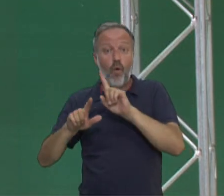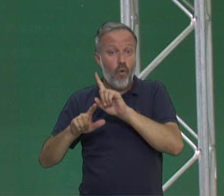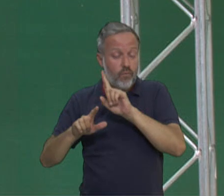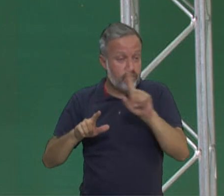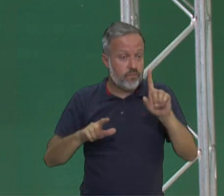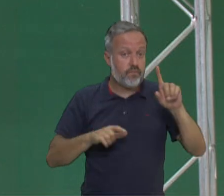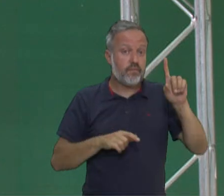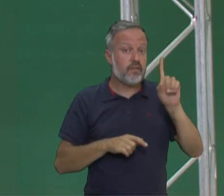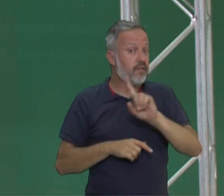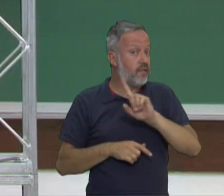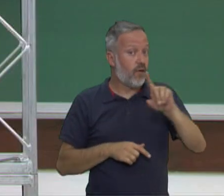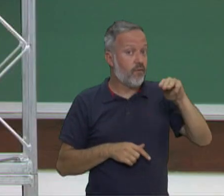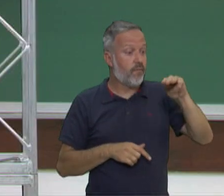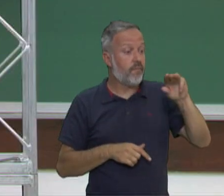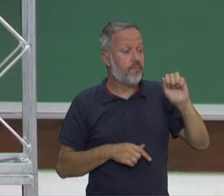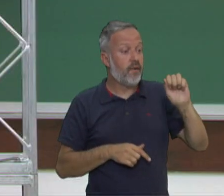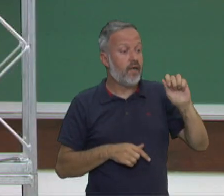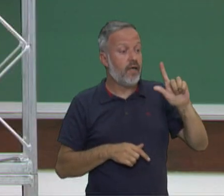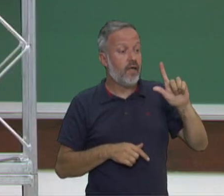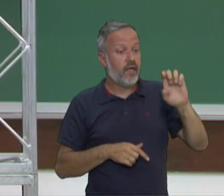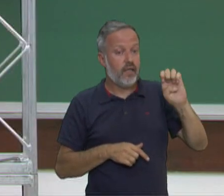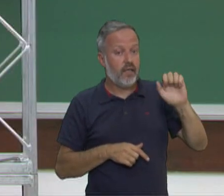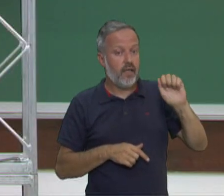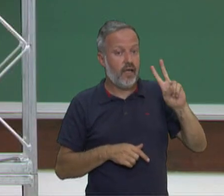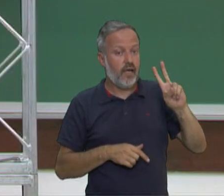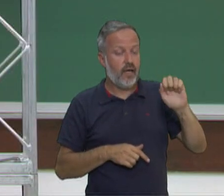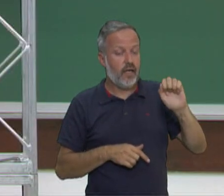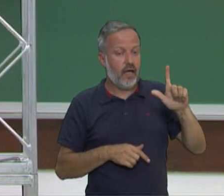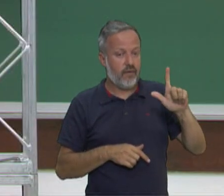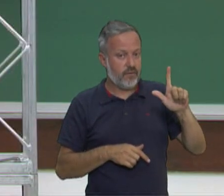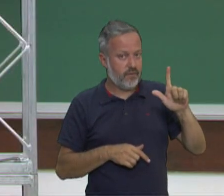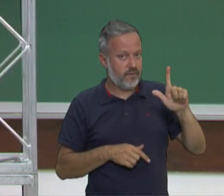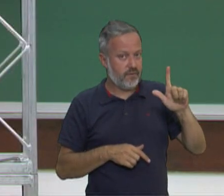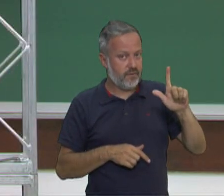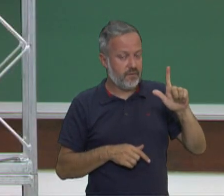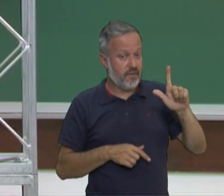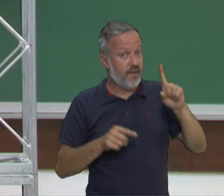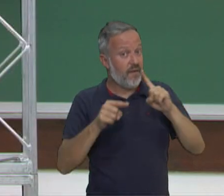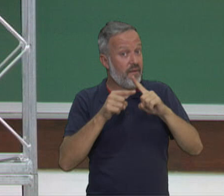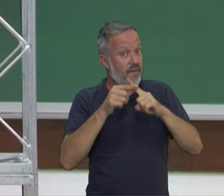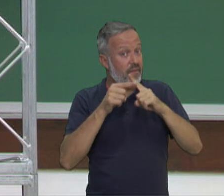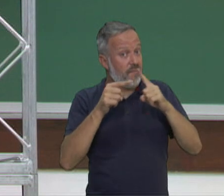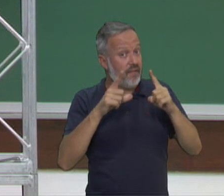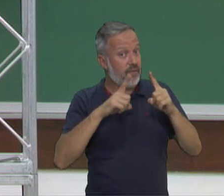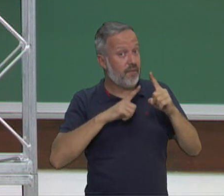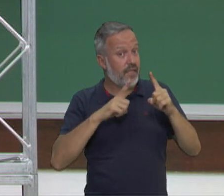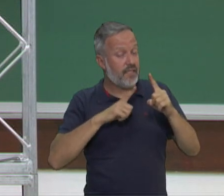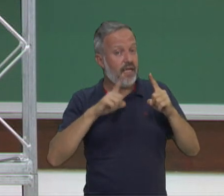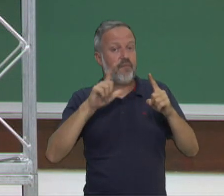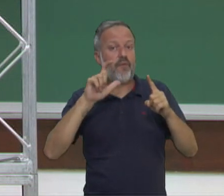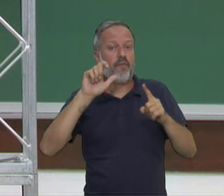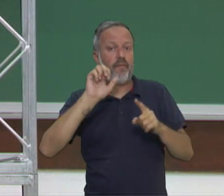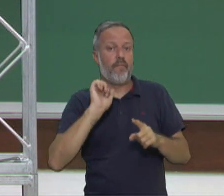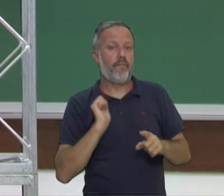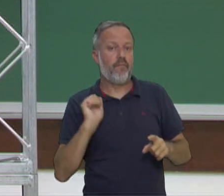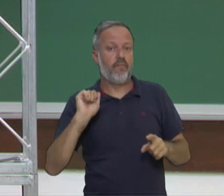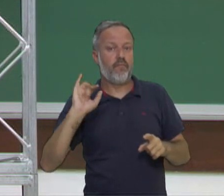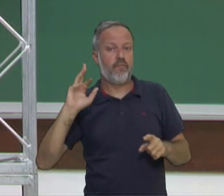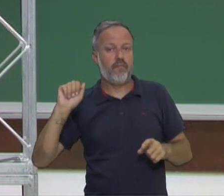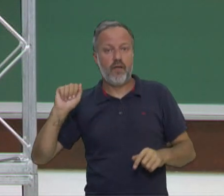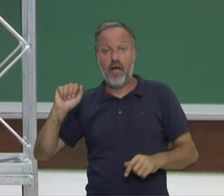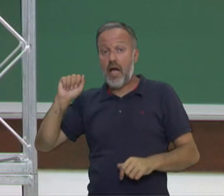ele de não metal ou ametal. O A significa não, lá do grego, né? E por